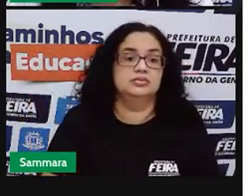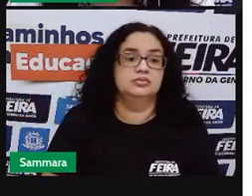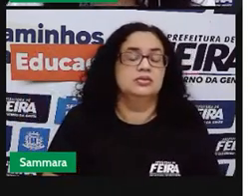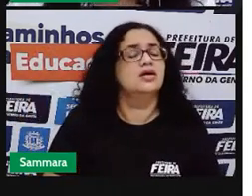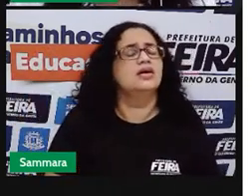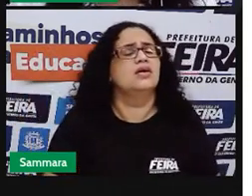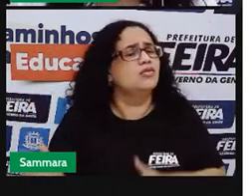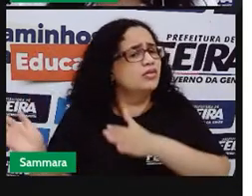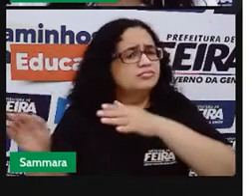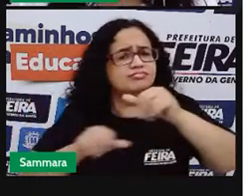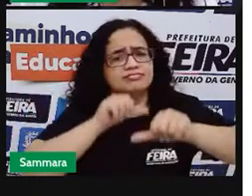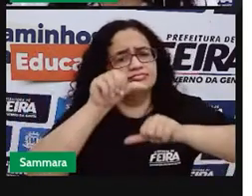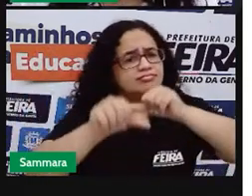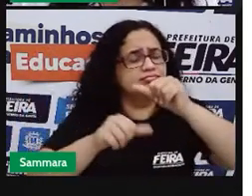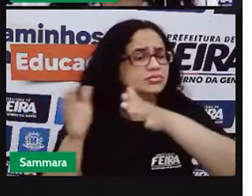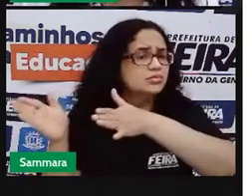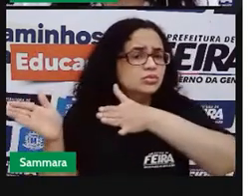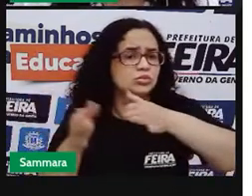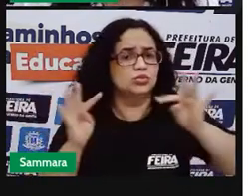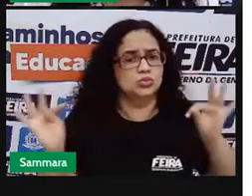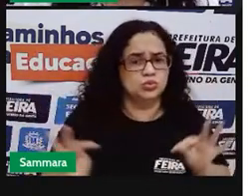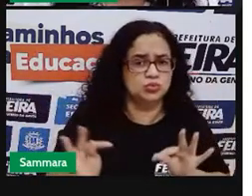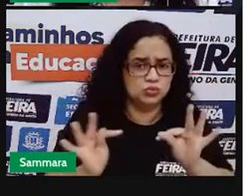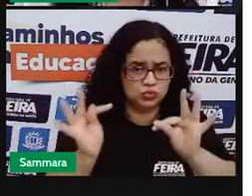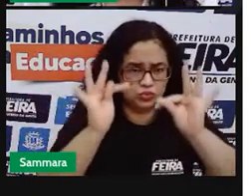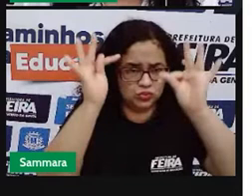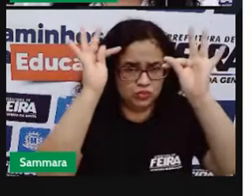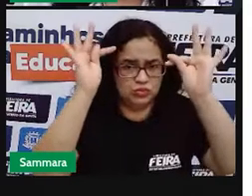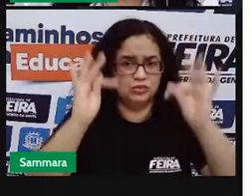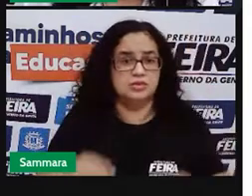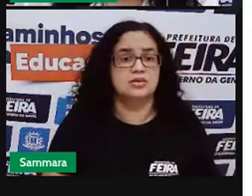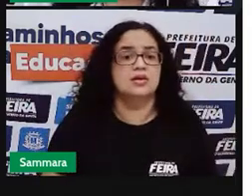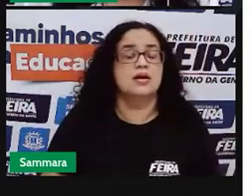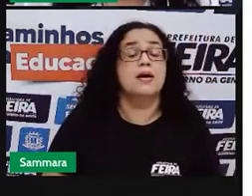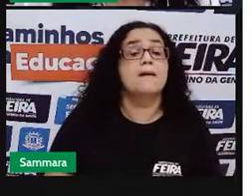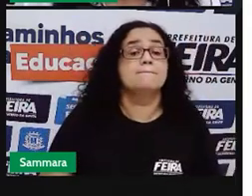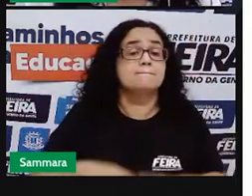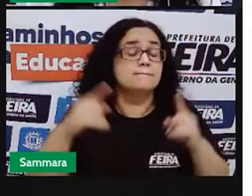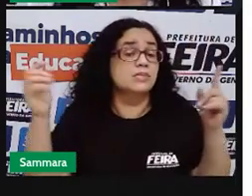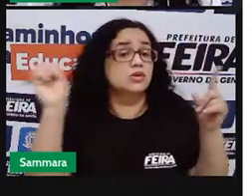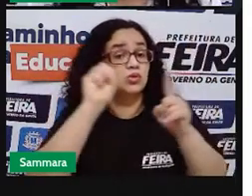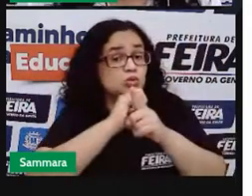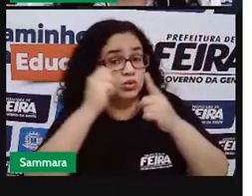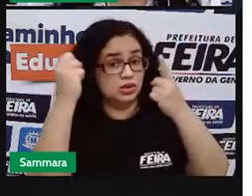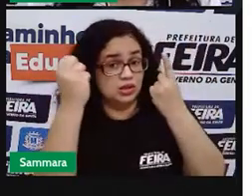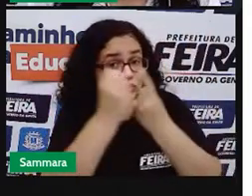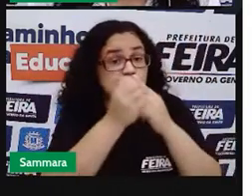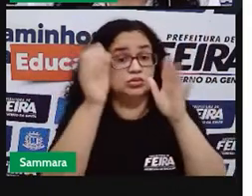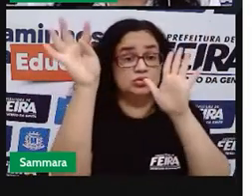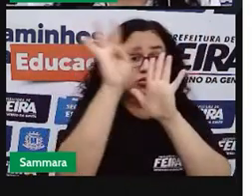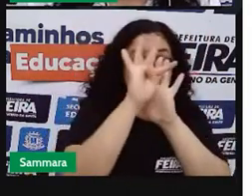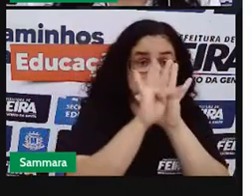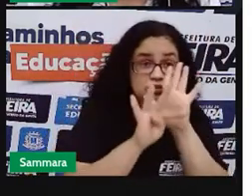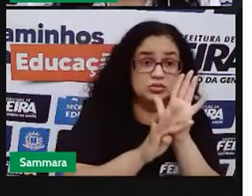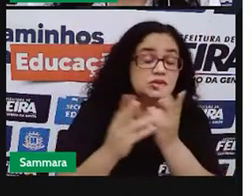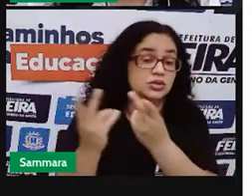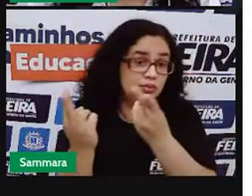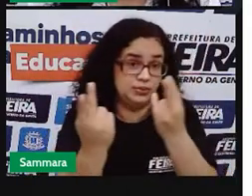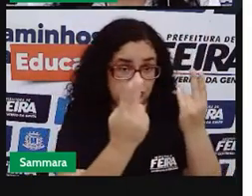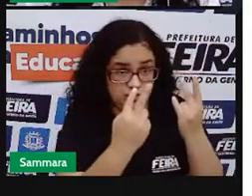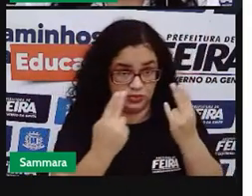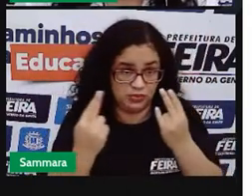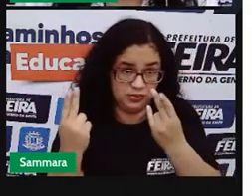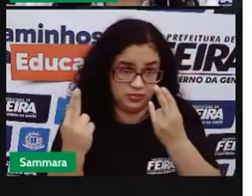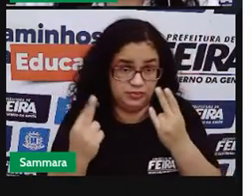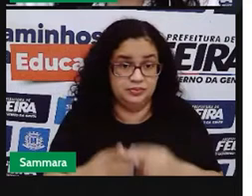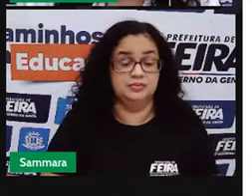Muita coisa mudou com o avanço tecnológico e das mídias. Mas a função social dos textos permanece a